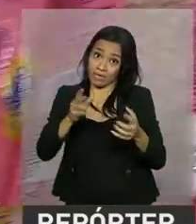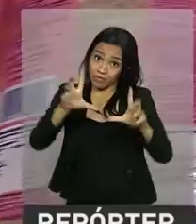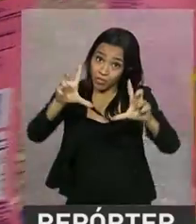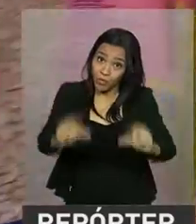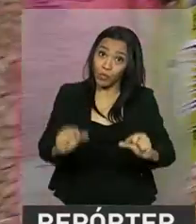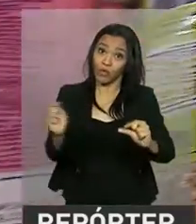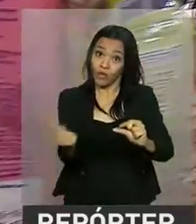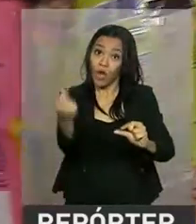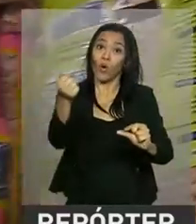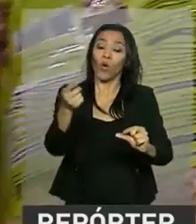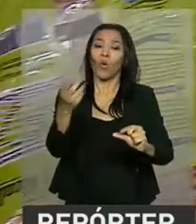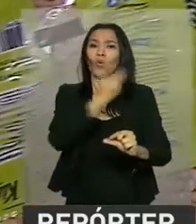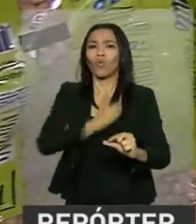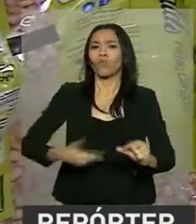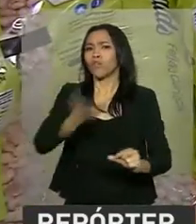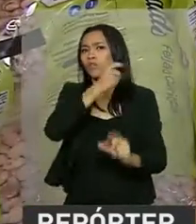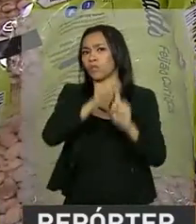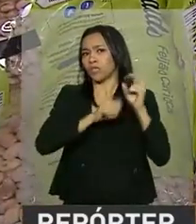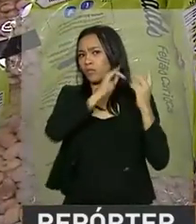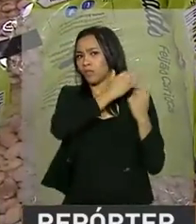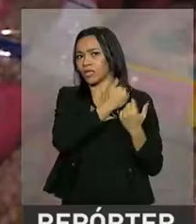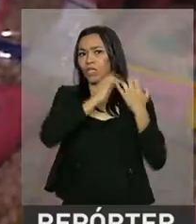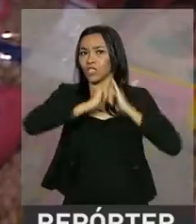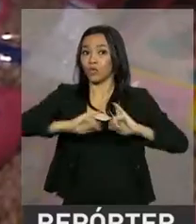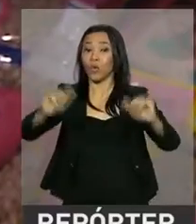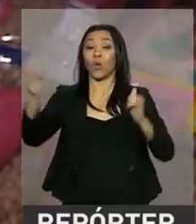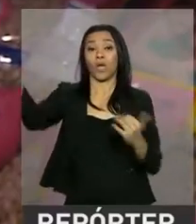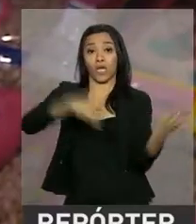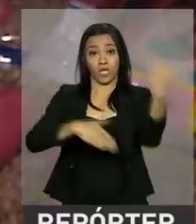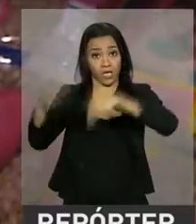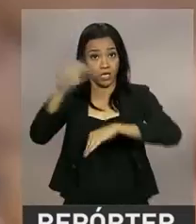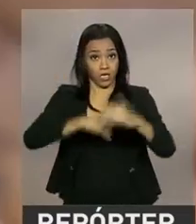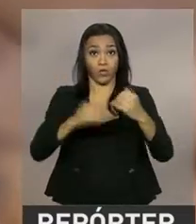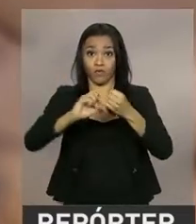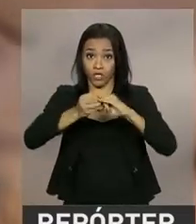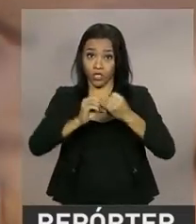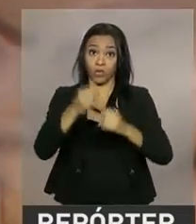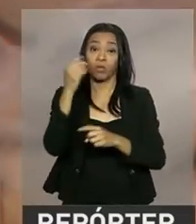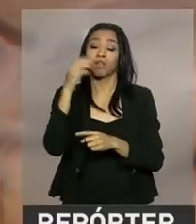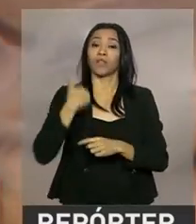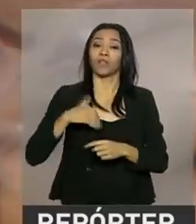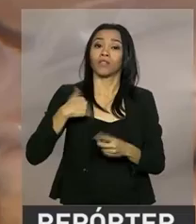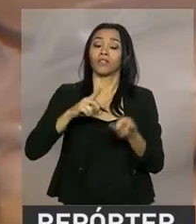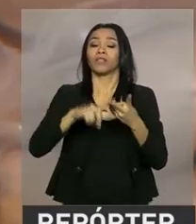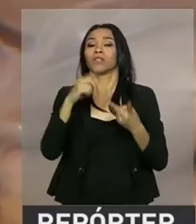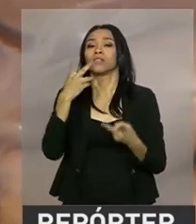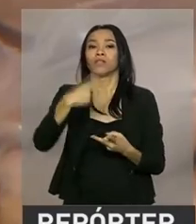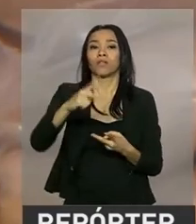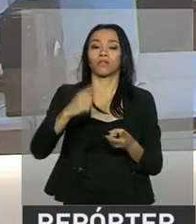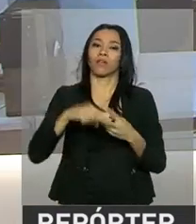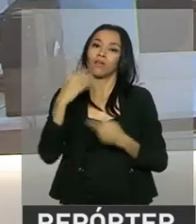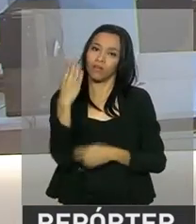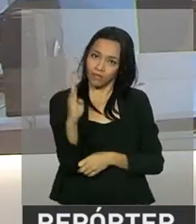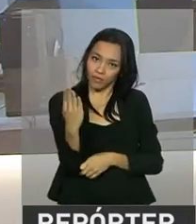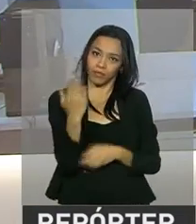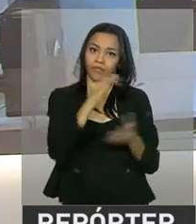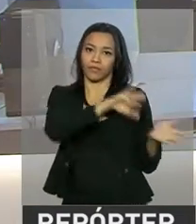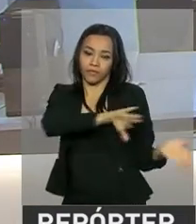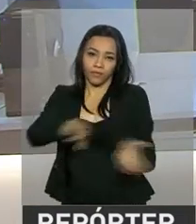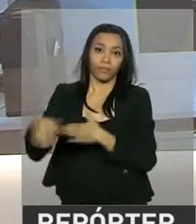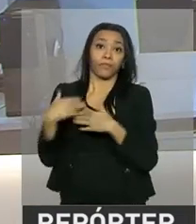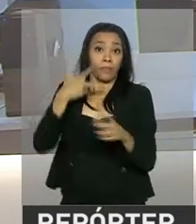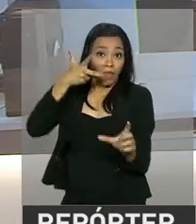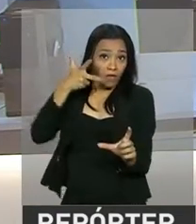governo anunciou no mês passado a liberação da importação do produto da argentina paraguai e bolívia uma vacina experimental